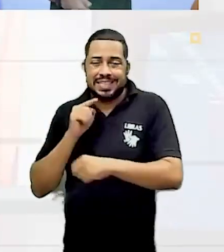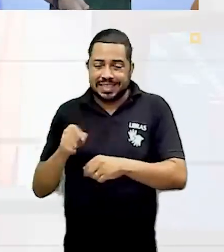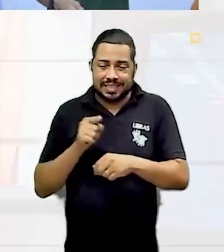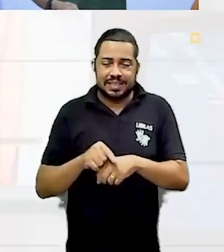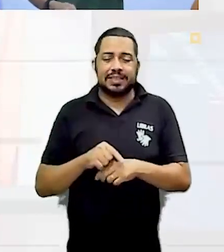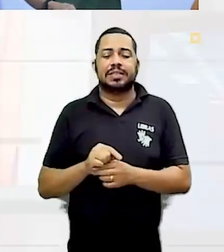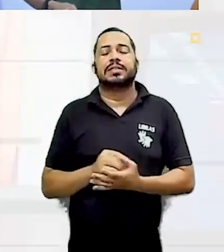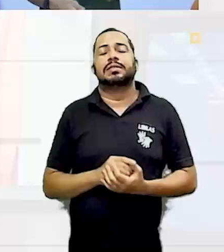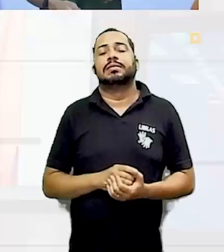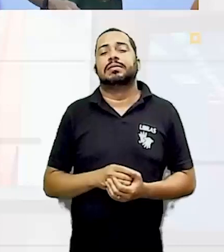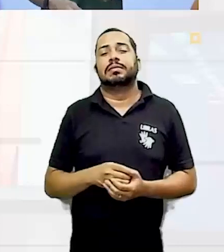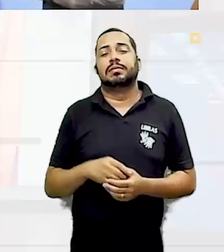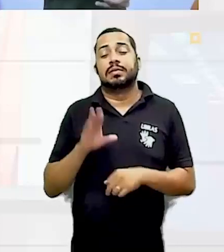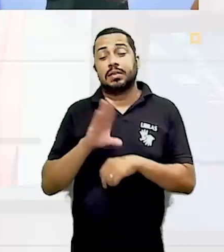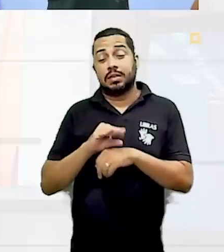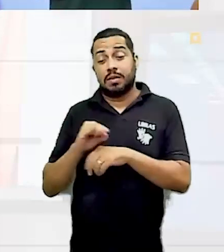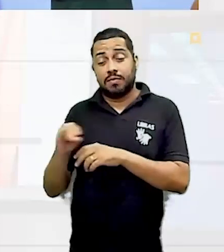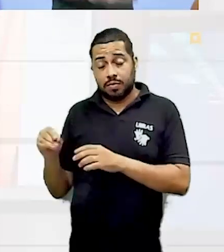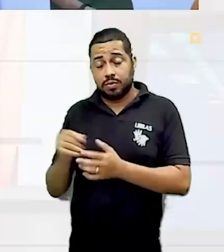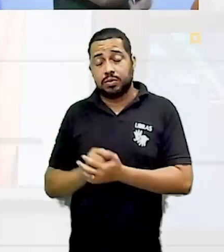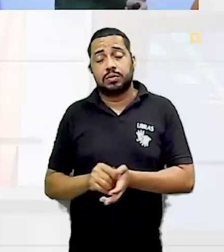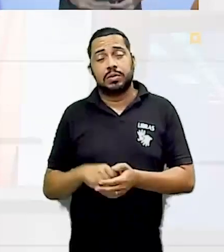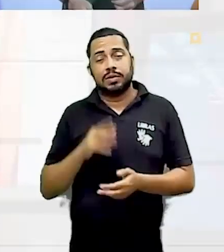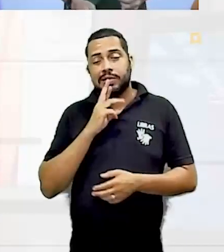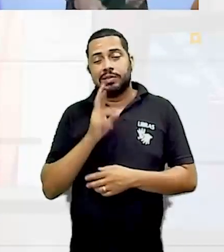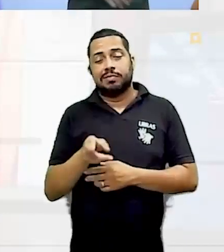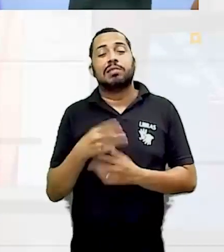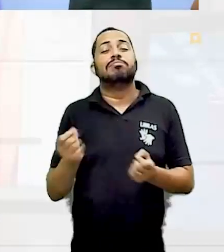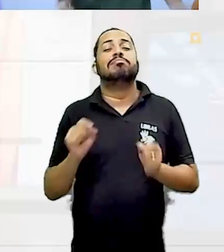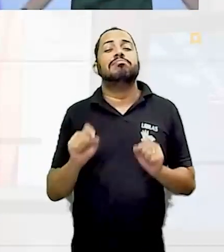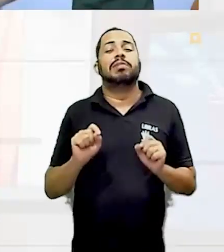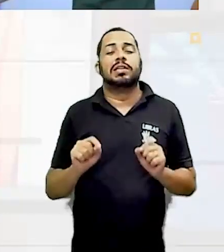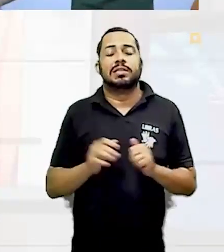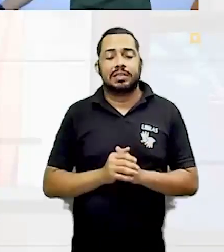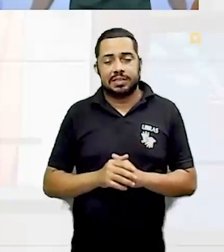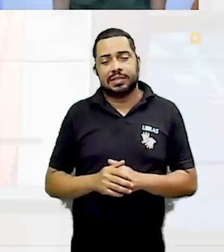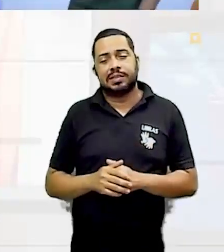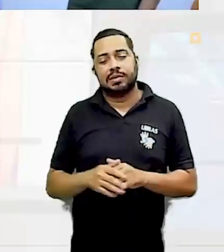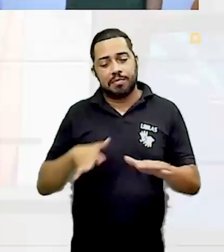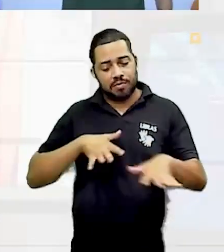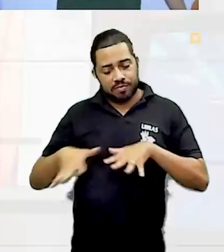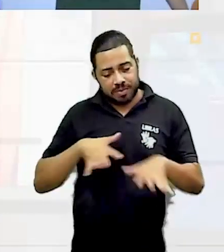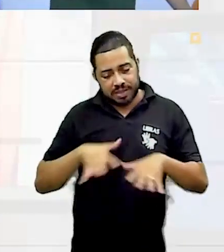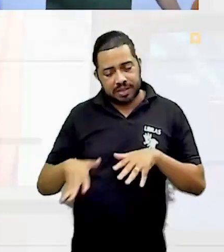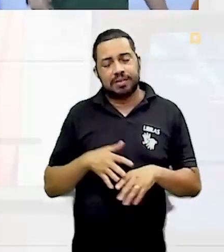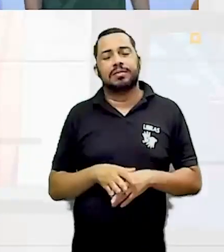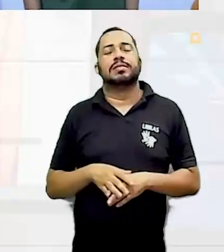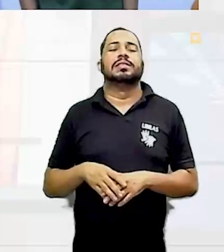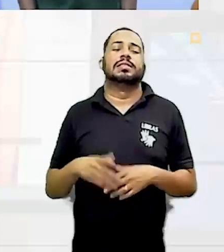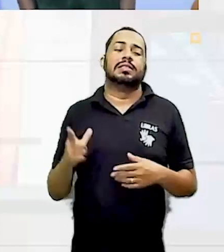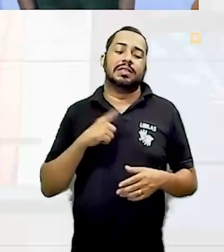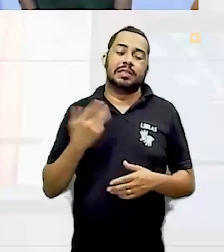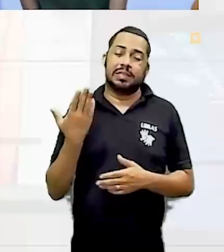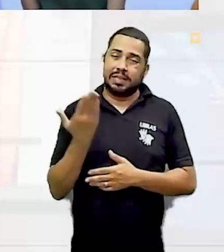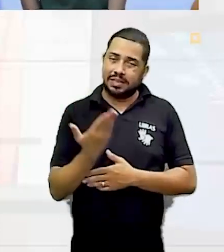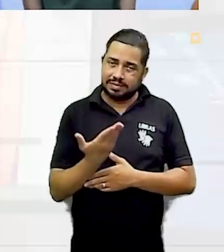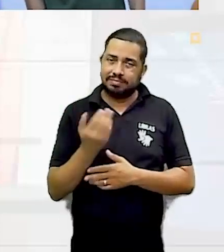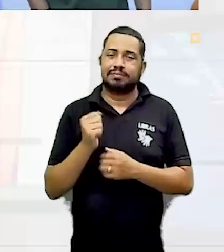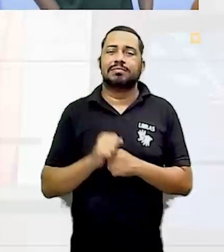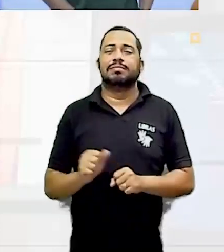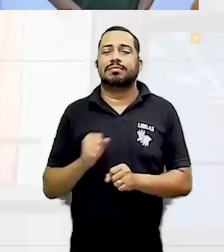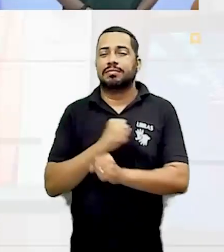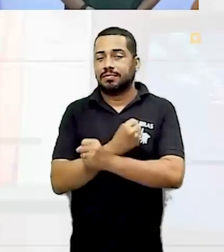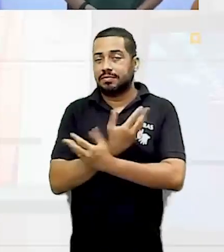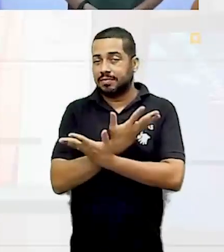tirar as fotos e o resultado seria a reprodução do movimento que está tendo aí nos slides,